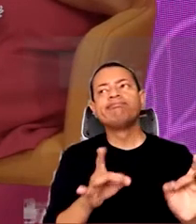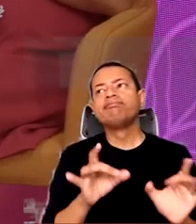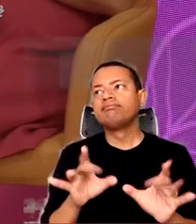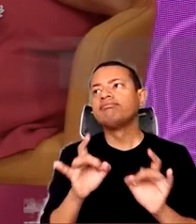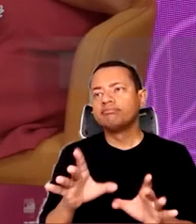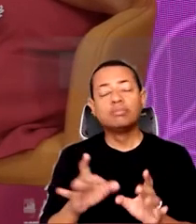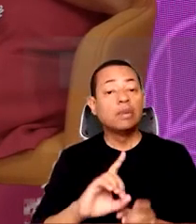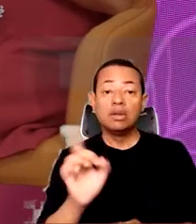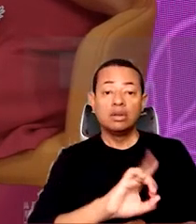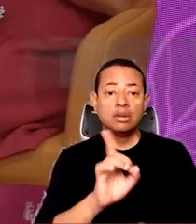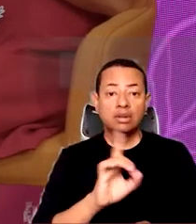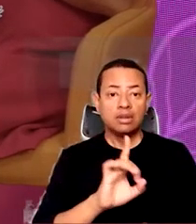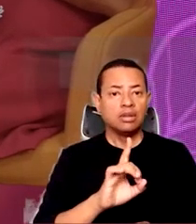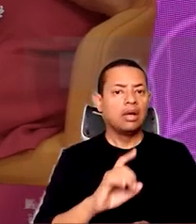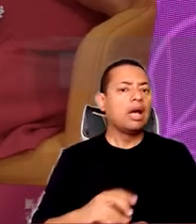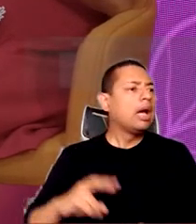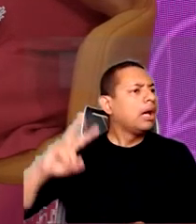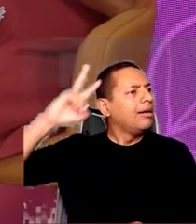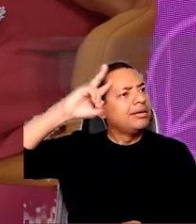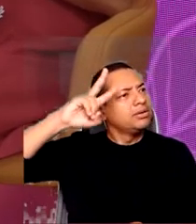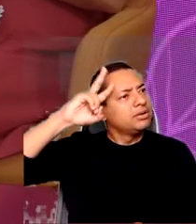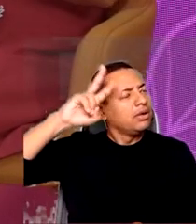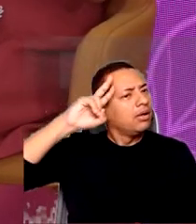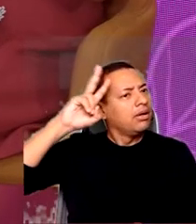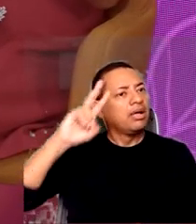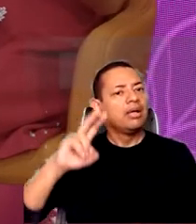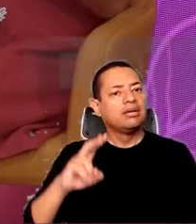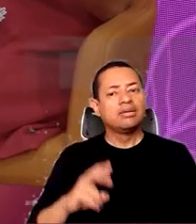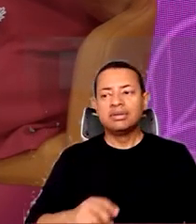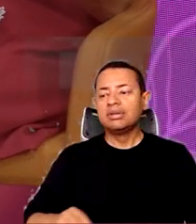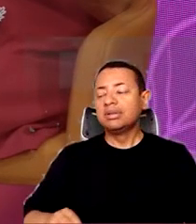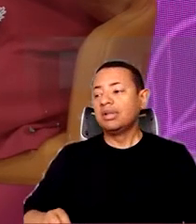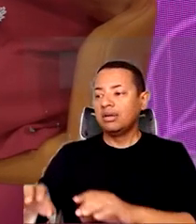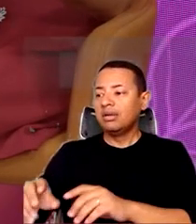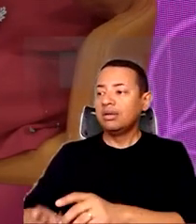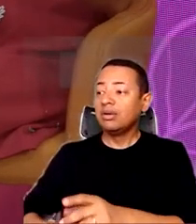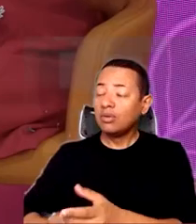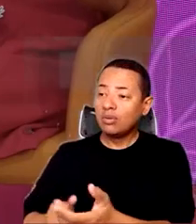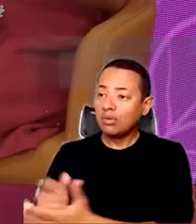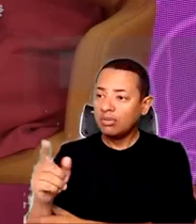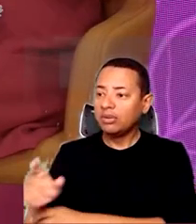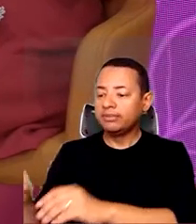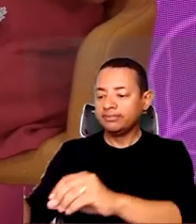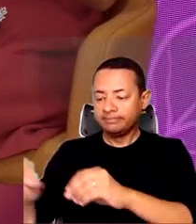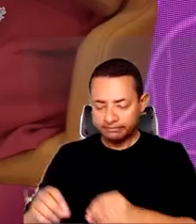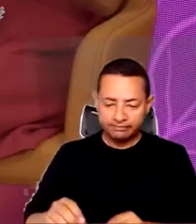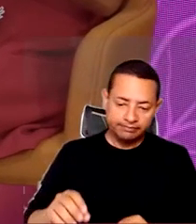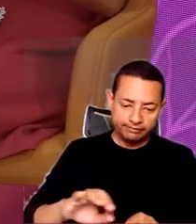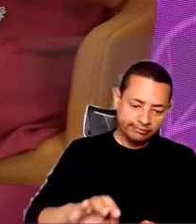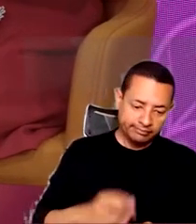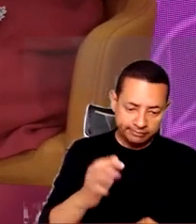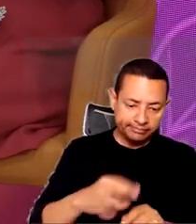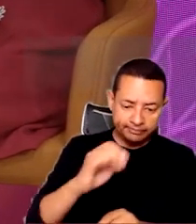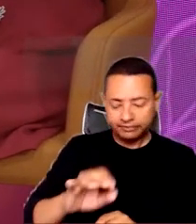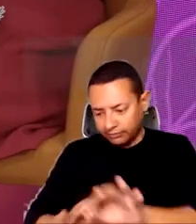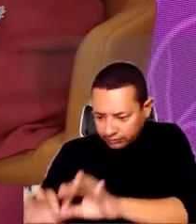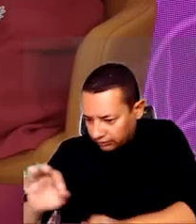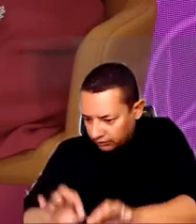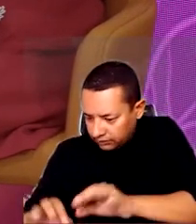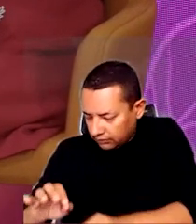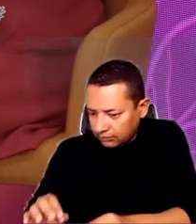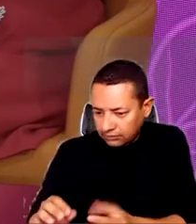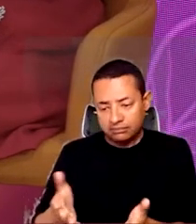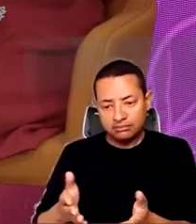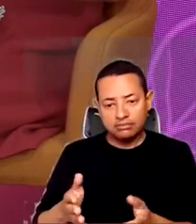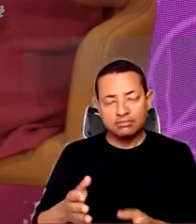produto mas sim todo uma história desde a aquisição da matéria até da matéria prima da manufatura